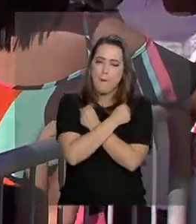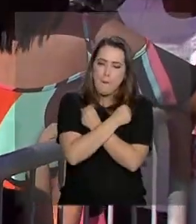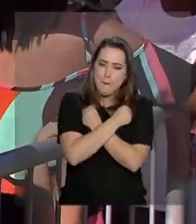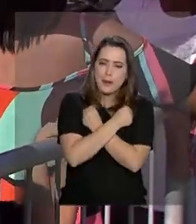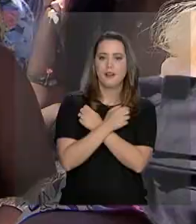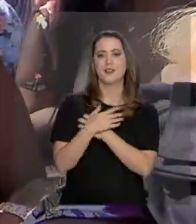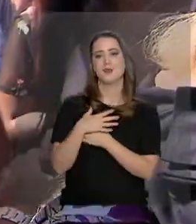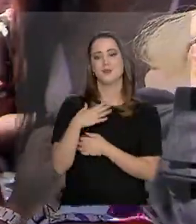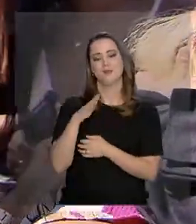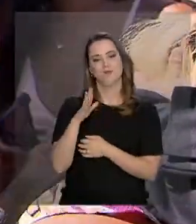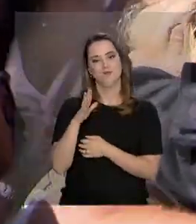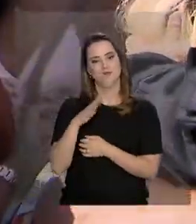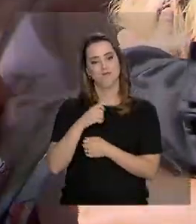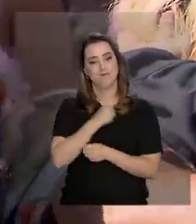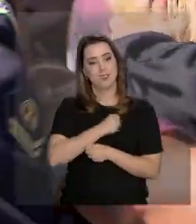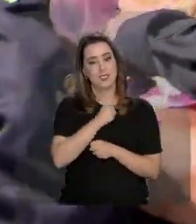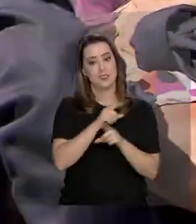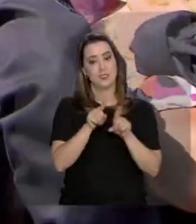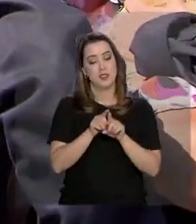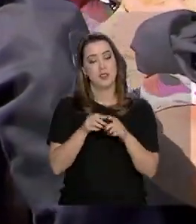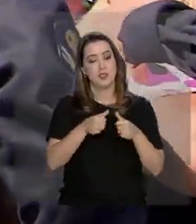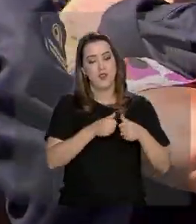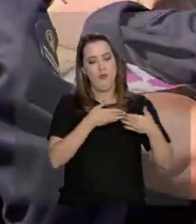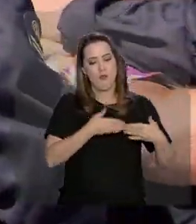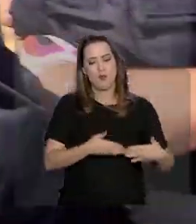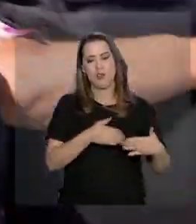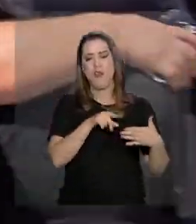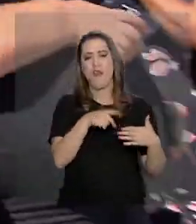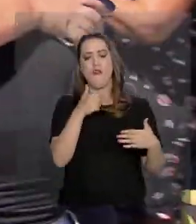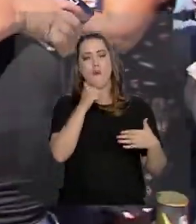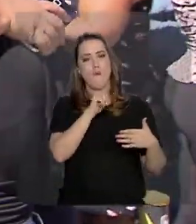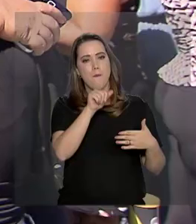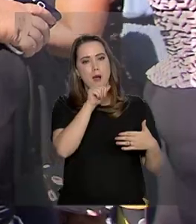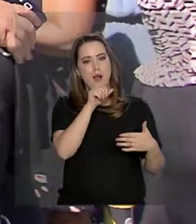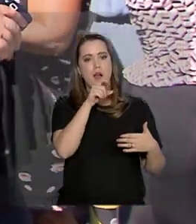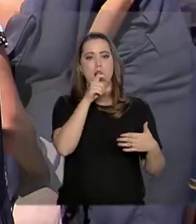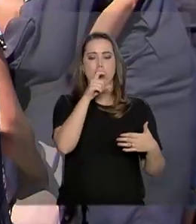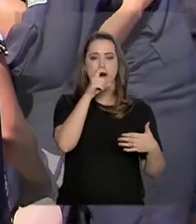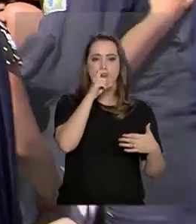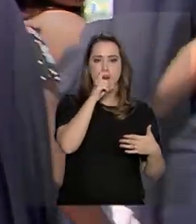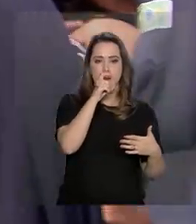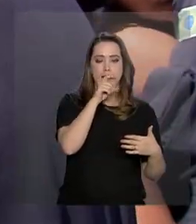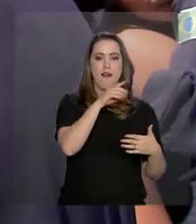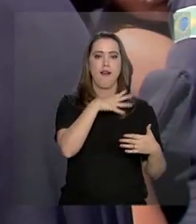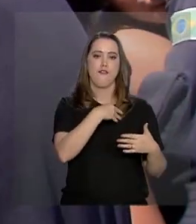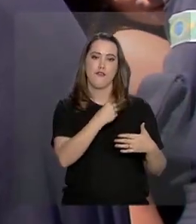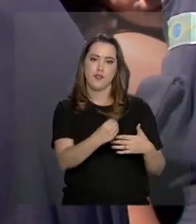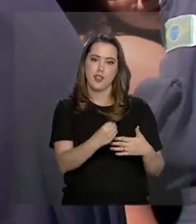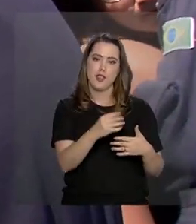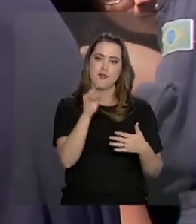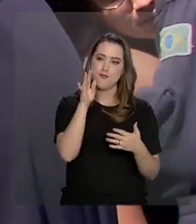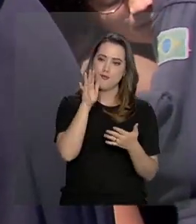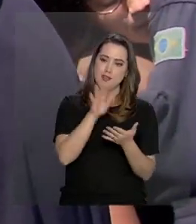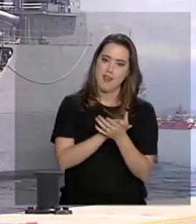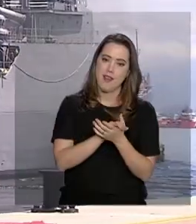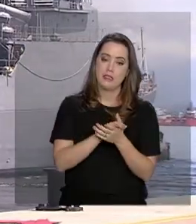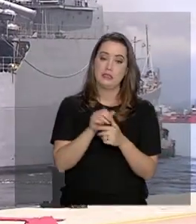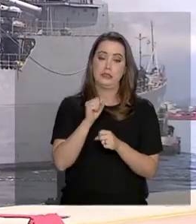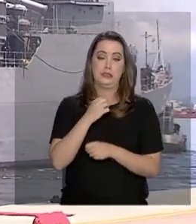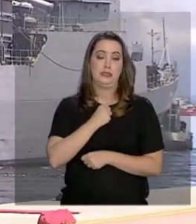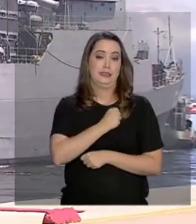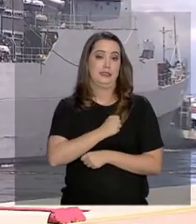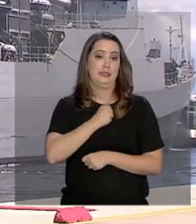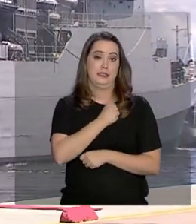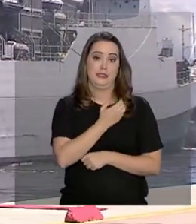de despedida. Em terra ficaram filhos, mães, pais, companheiras, irmãos, que vão sentir falta da presença